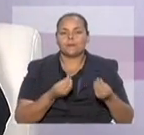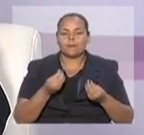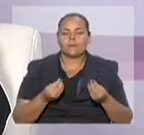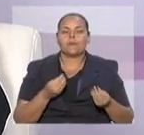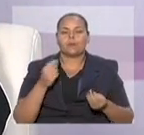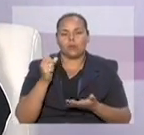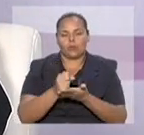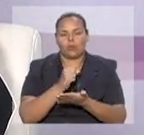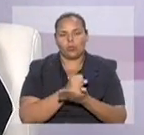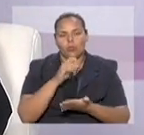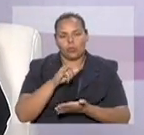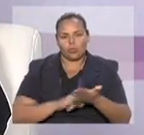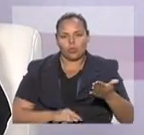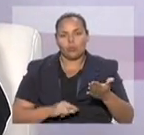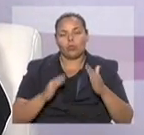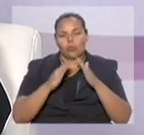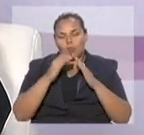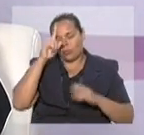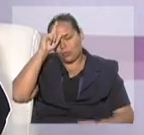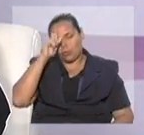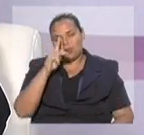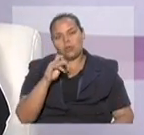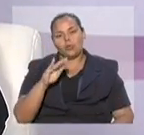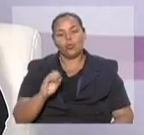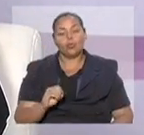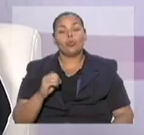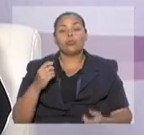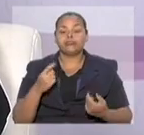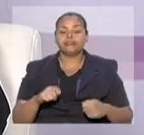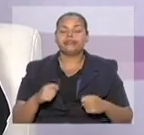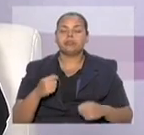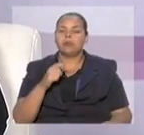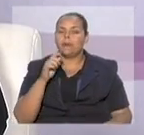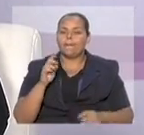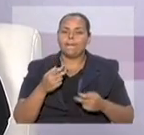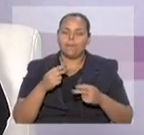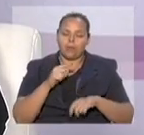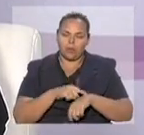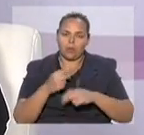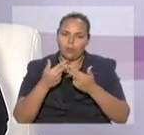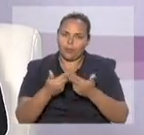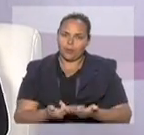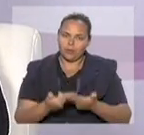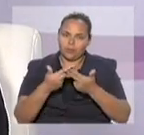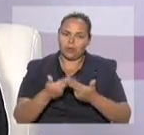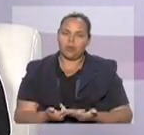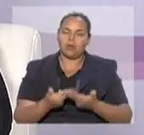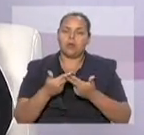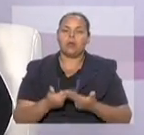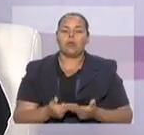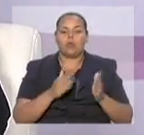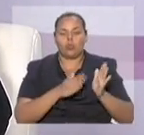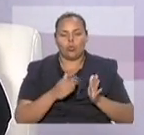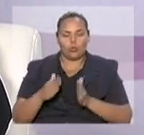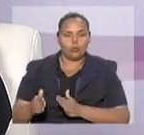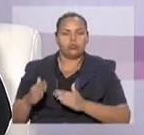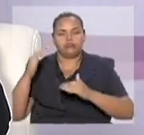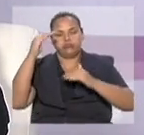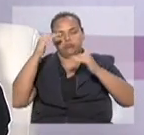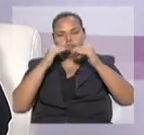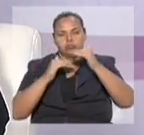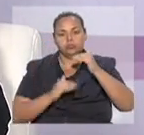definições de protocolos clínicos, isso requer tempo, paciência, organização, centralização,